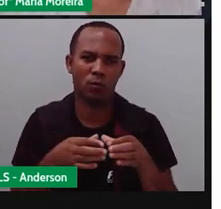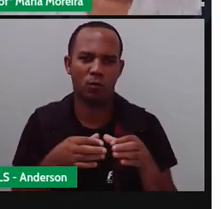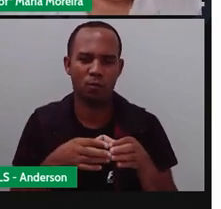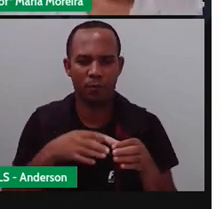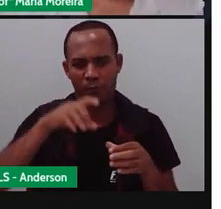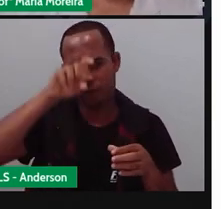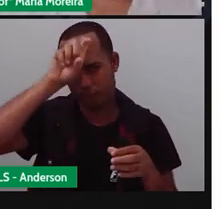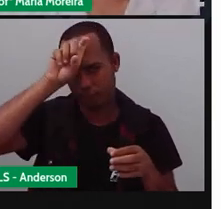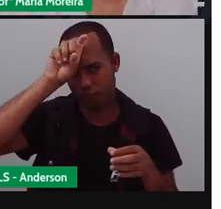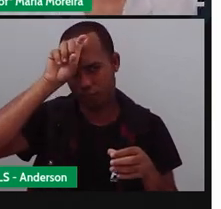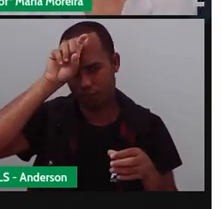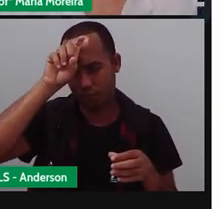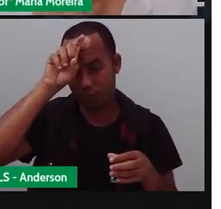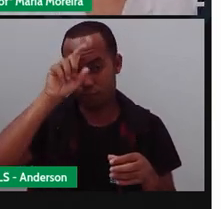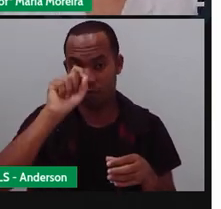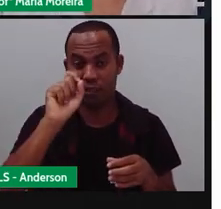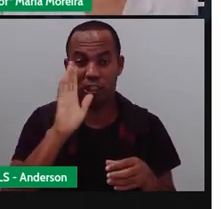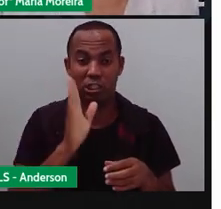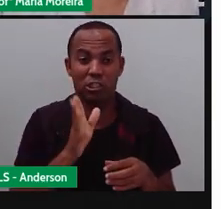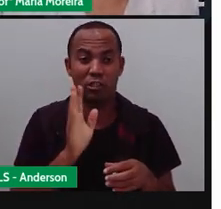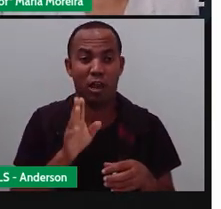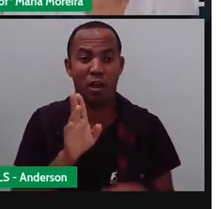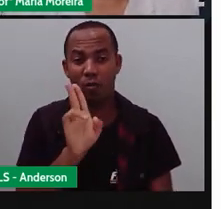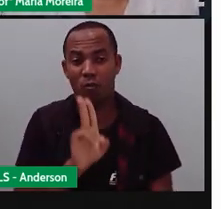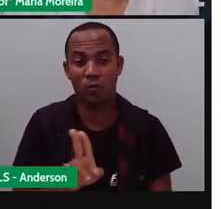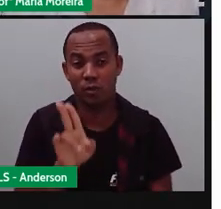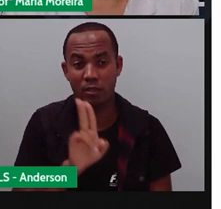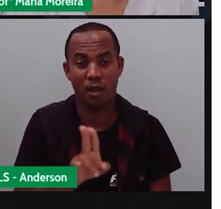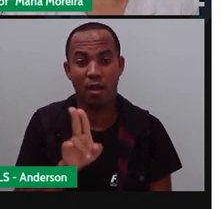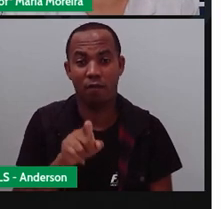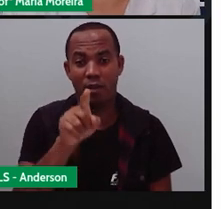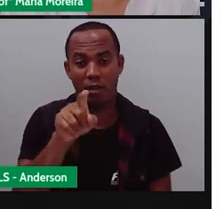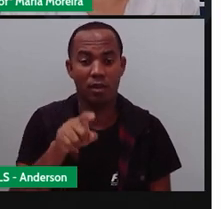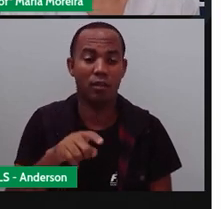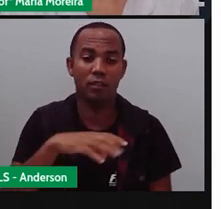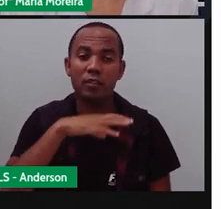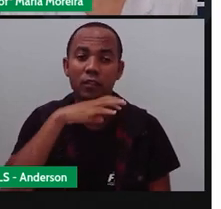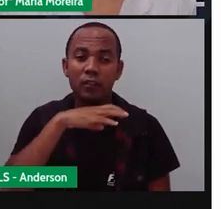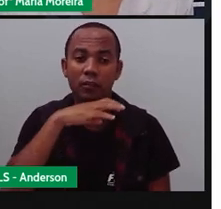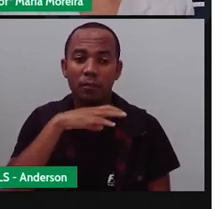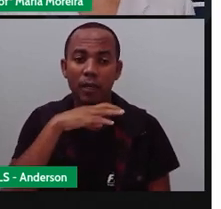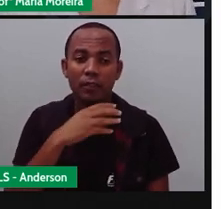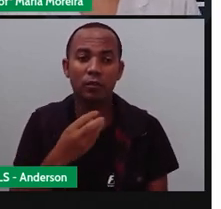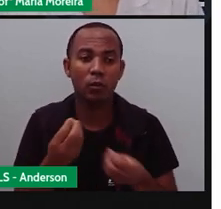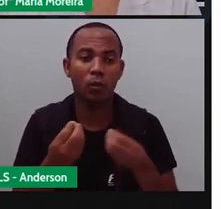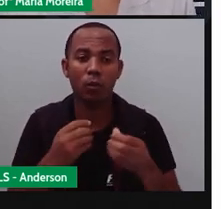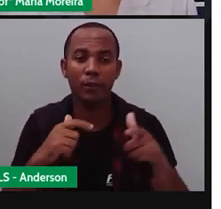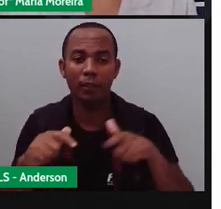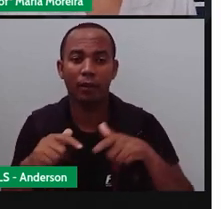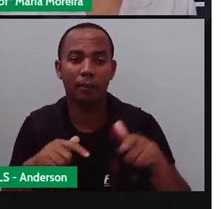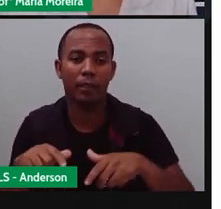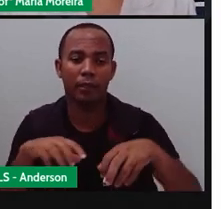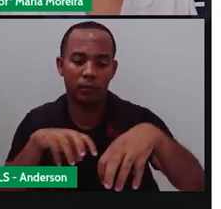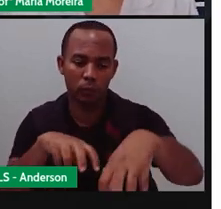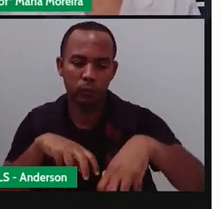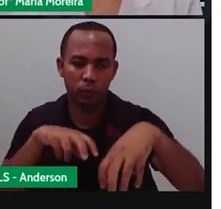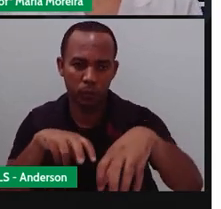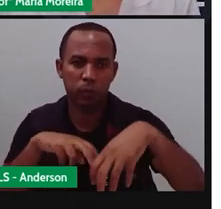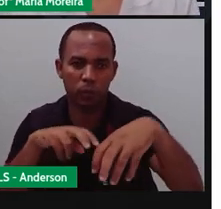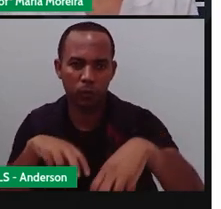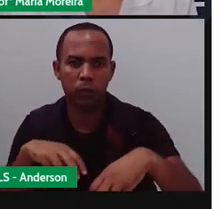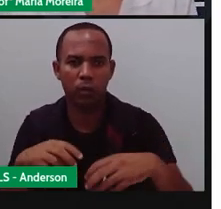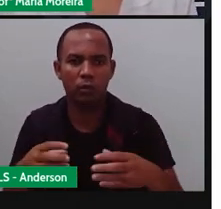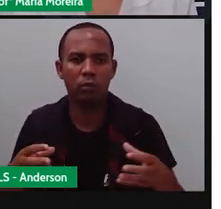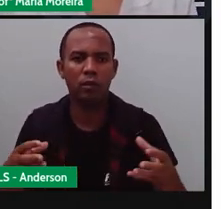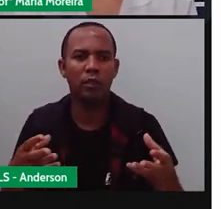ele sempre eles né já utilizavam aí os animais para arar a terra e o ar a terra para quem não